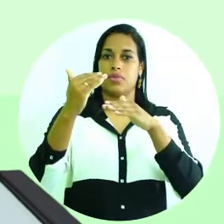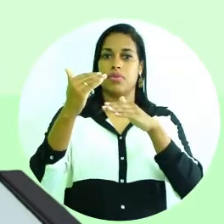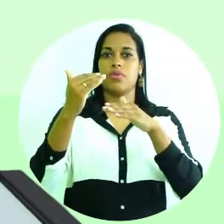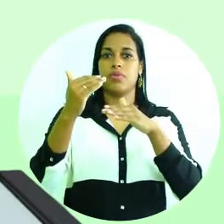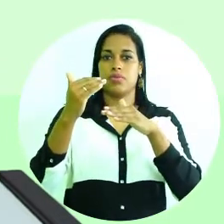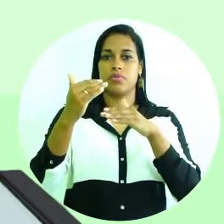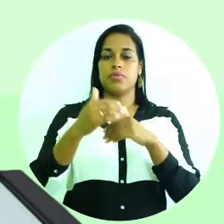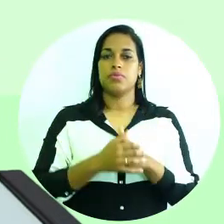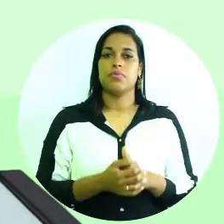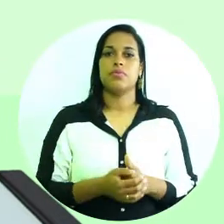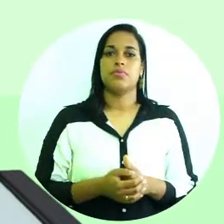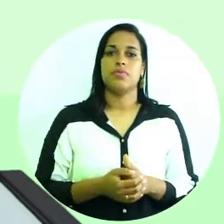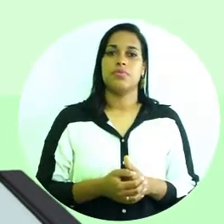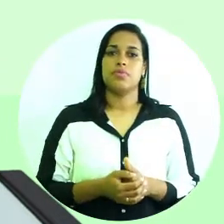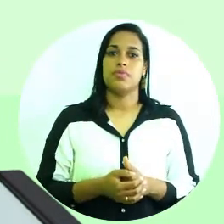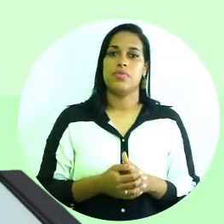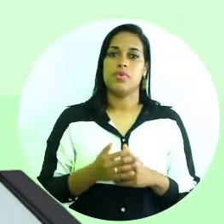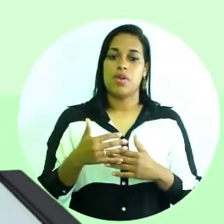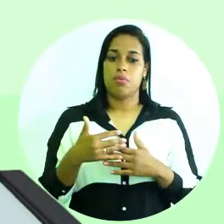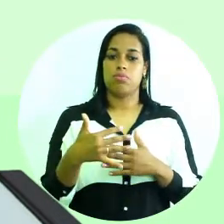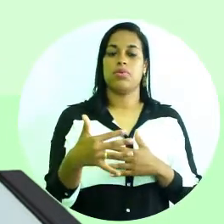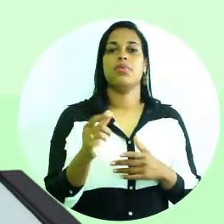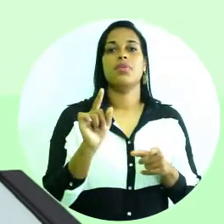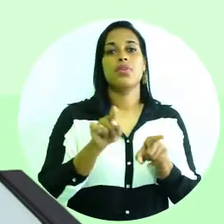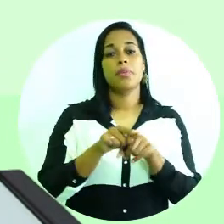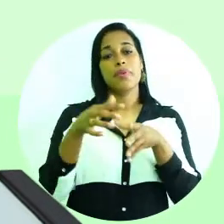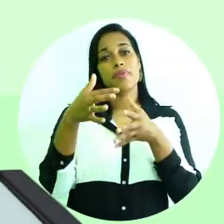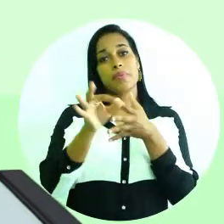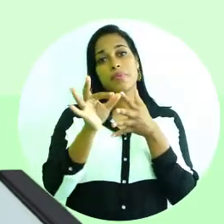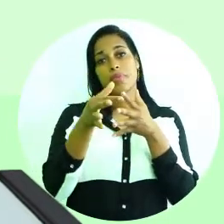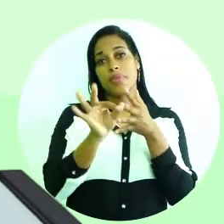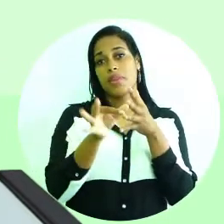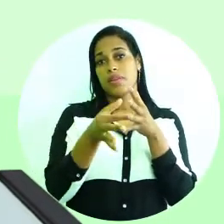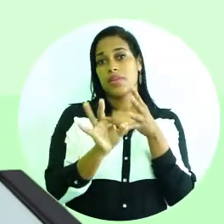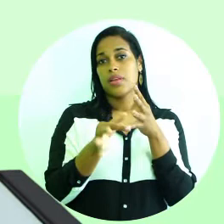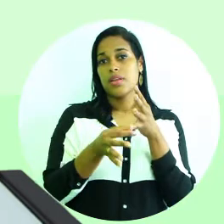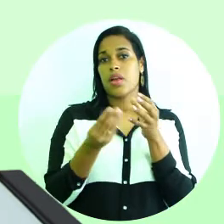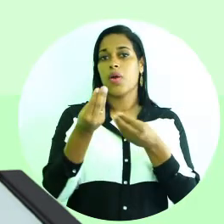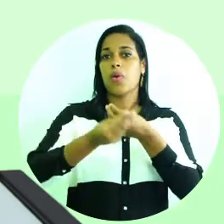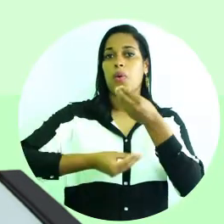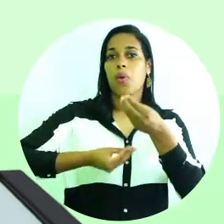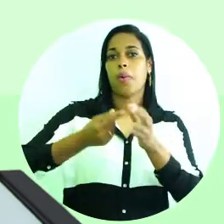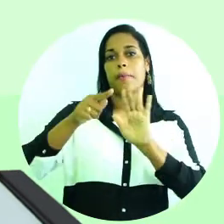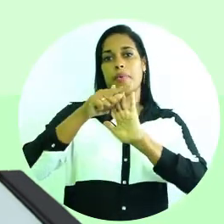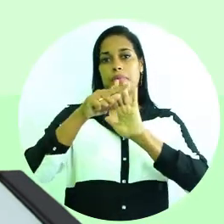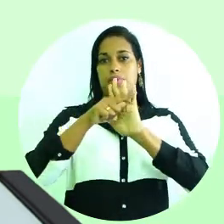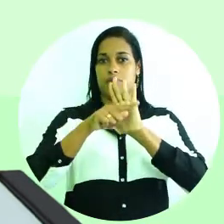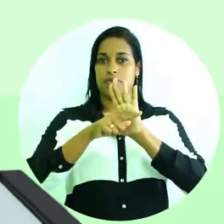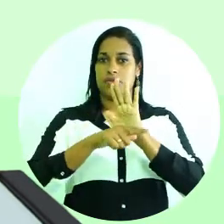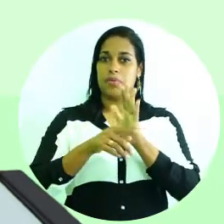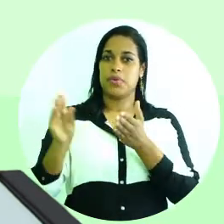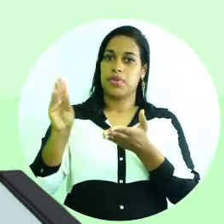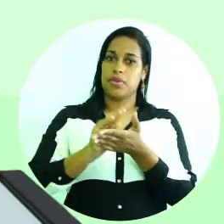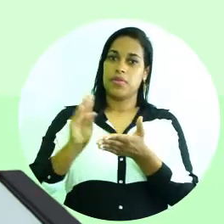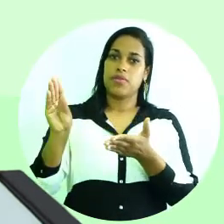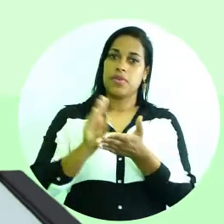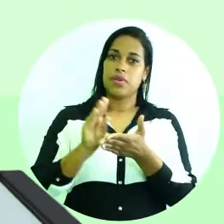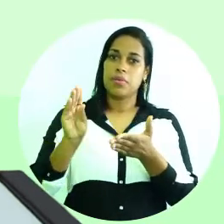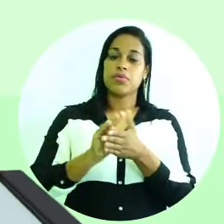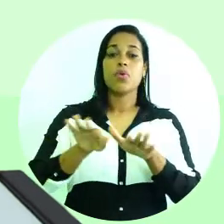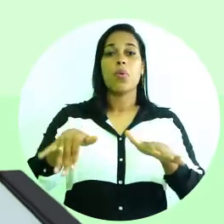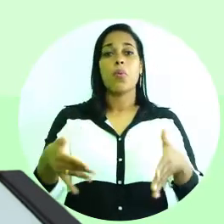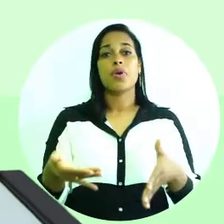de Desenvolvimento. E mais na frente, vamos detalhar também como se dá esse planejamento dos